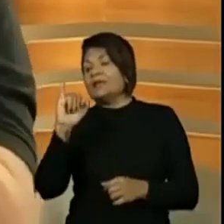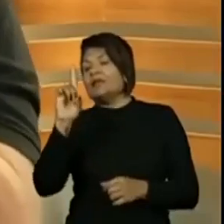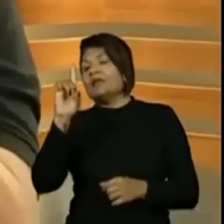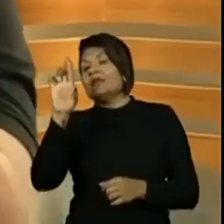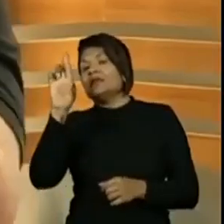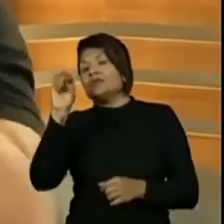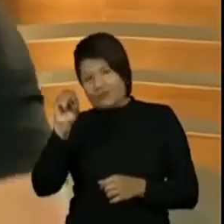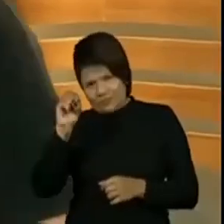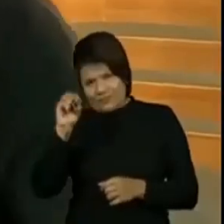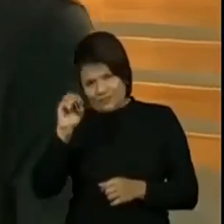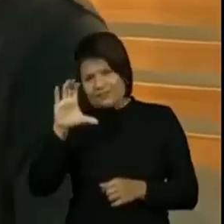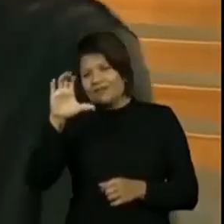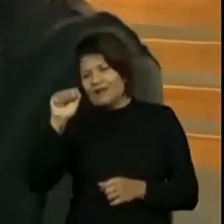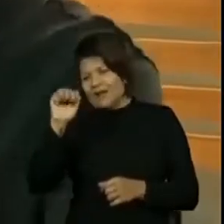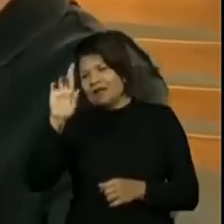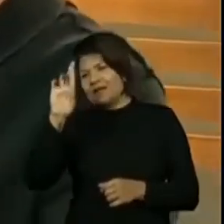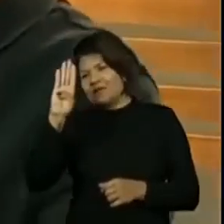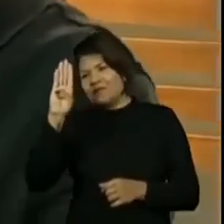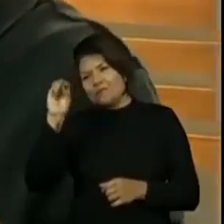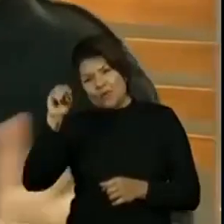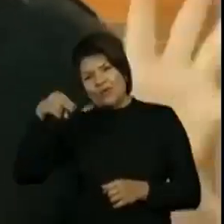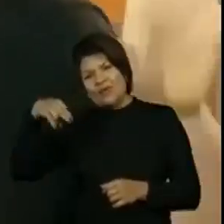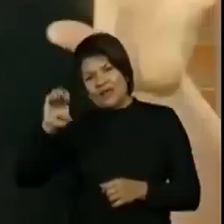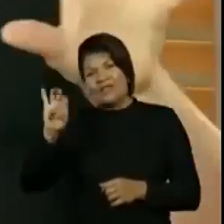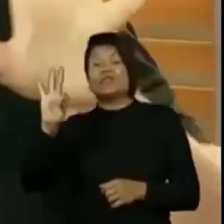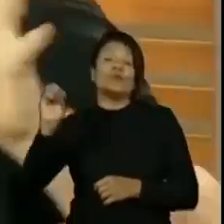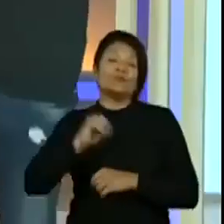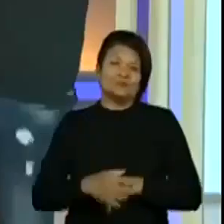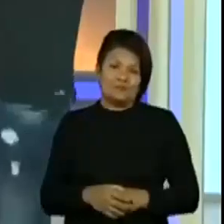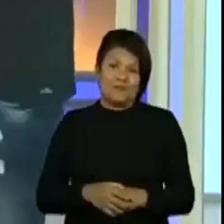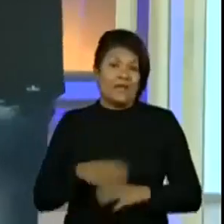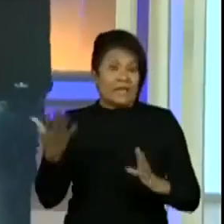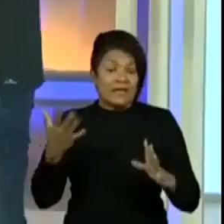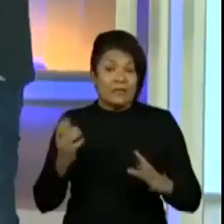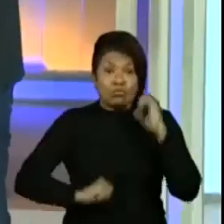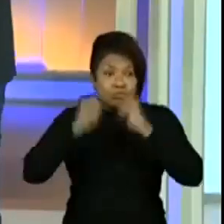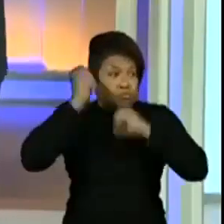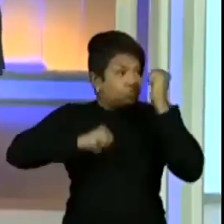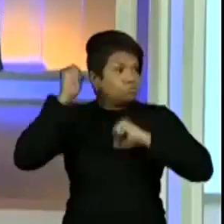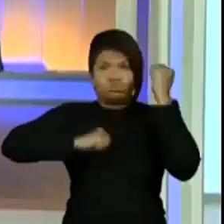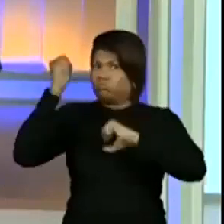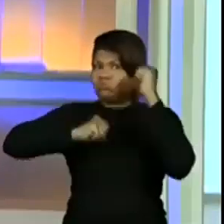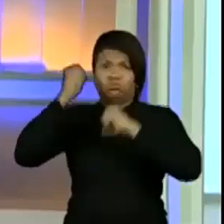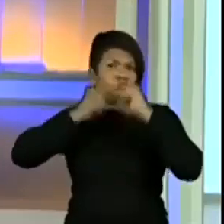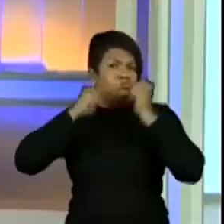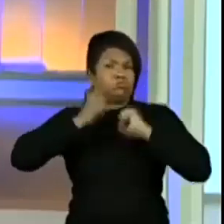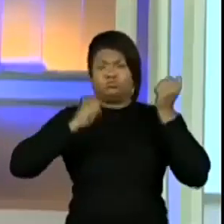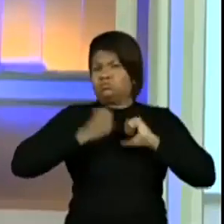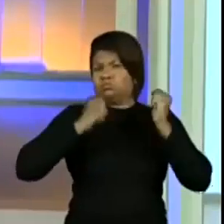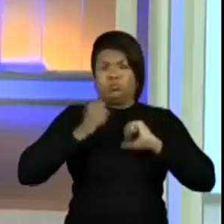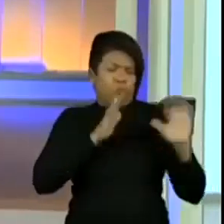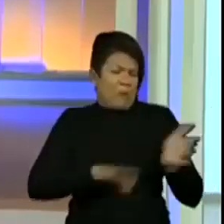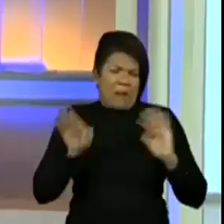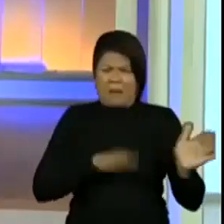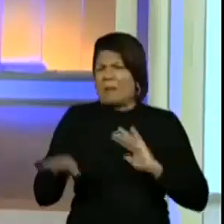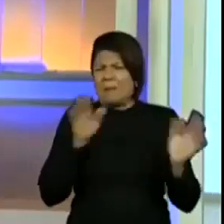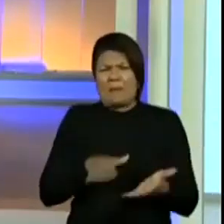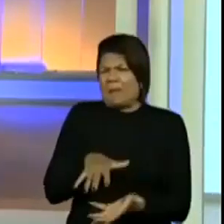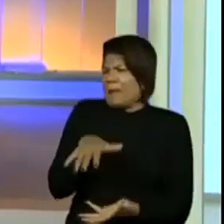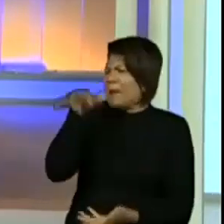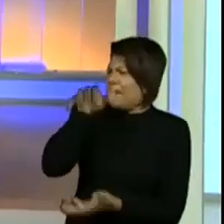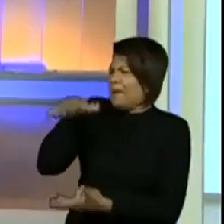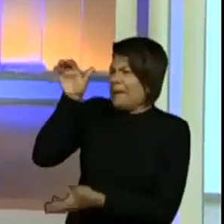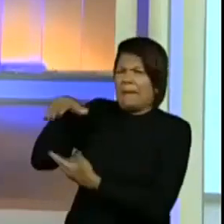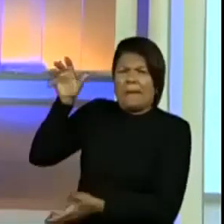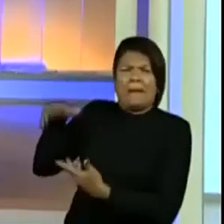né, grandes mestres, que a poluição começou a tomar uma proporção gigantesca. Reparem, esse consumo de recursos naturais que